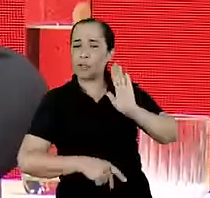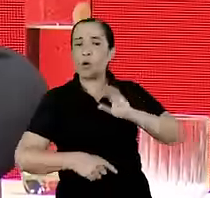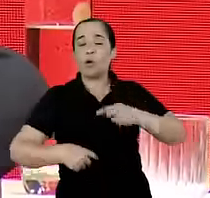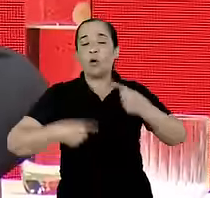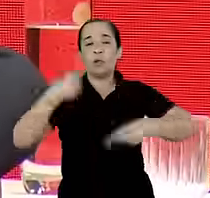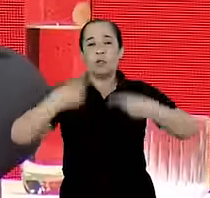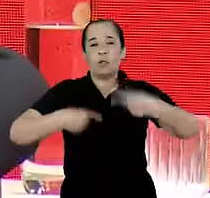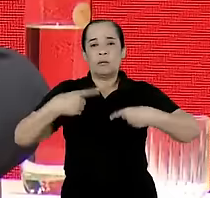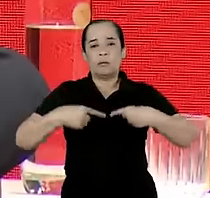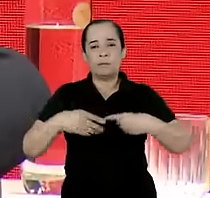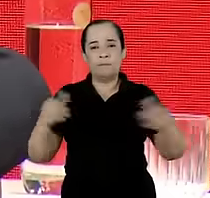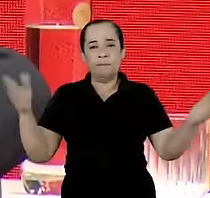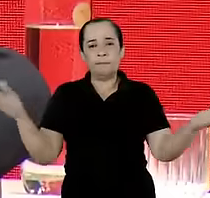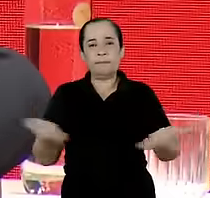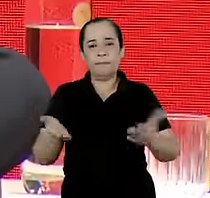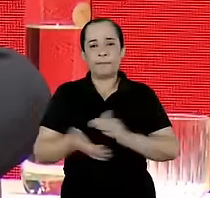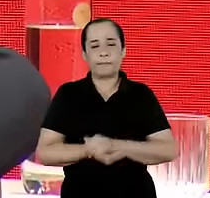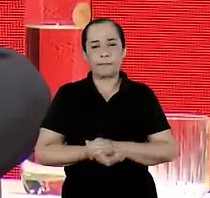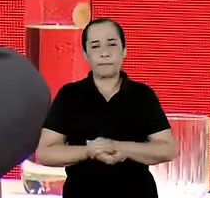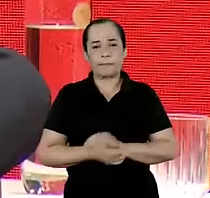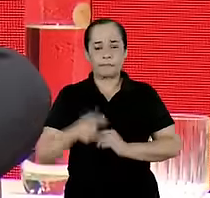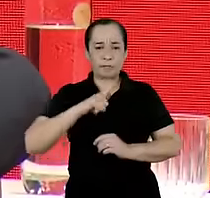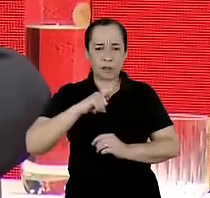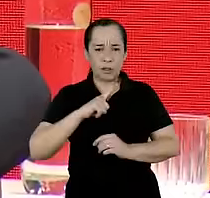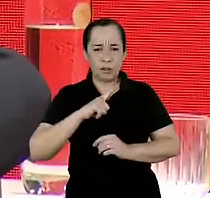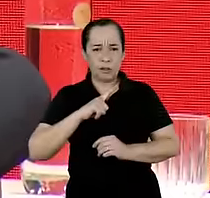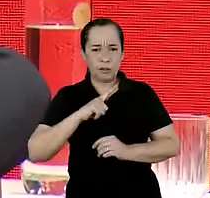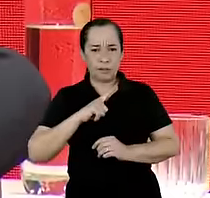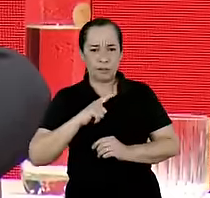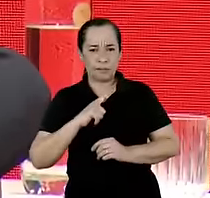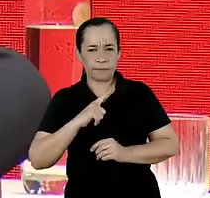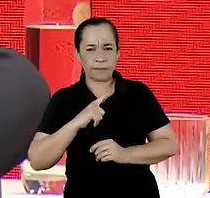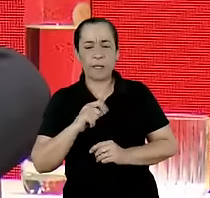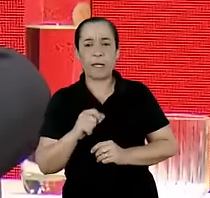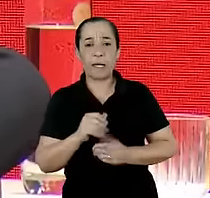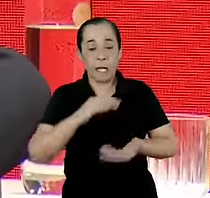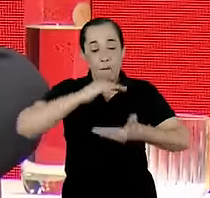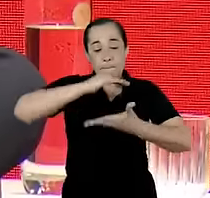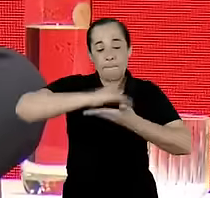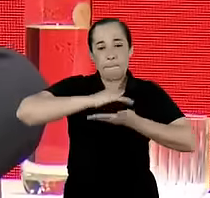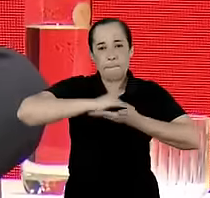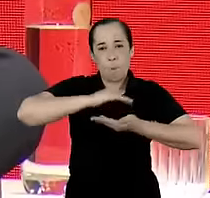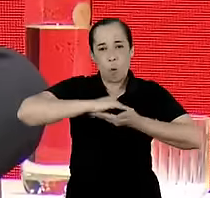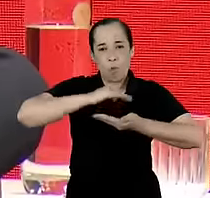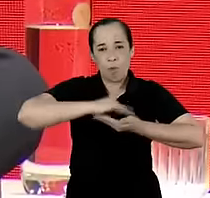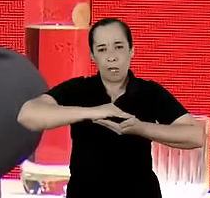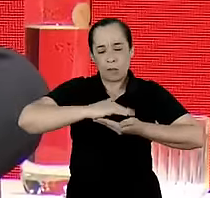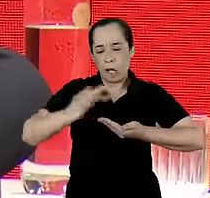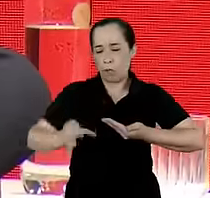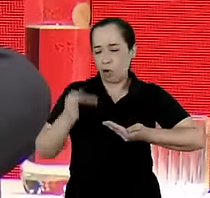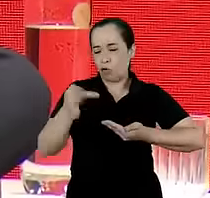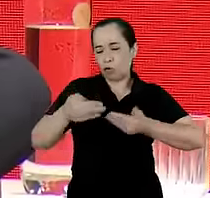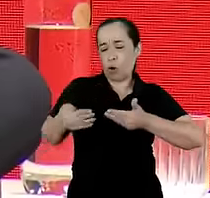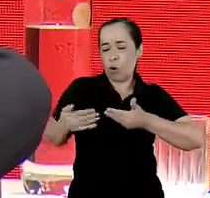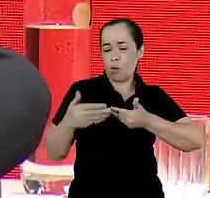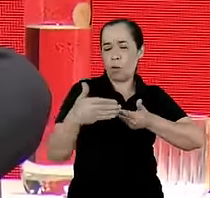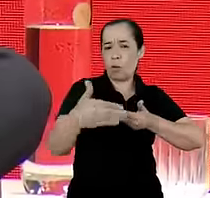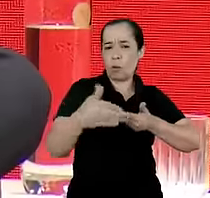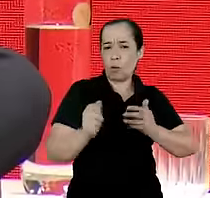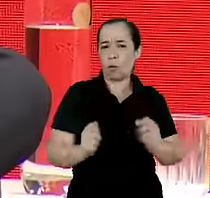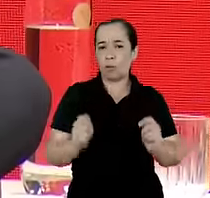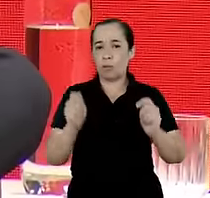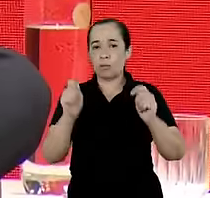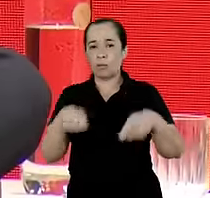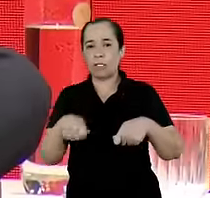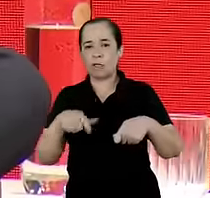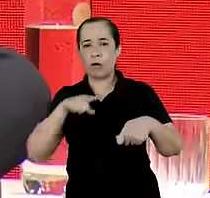acionada no governo eh para que essa poupança eh de longo prazo seja eh mais eh estrutural